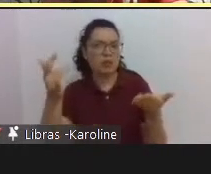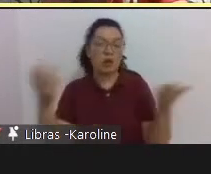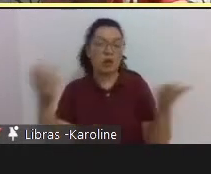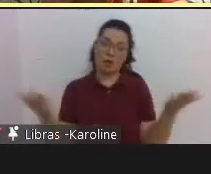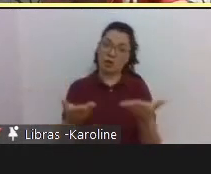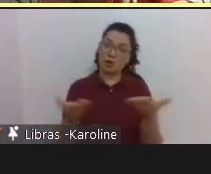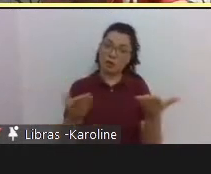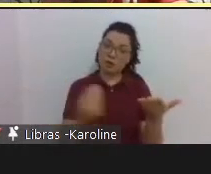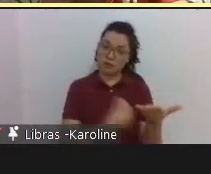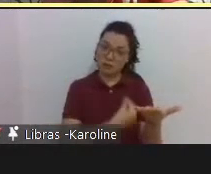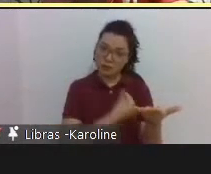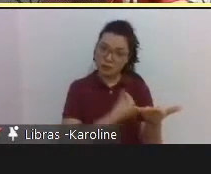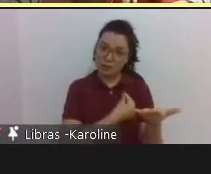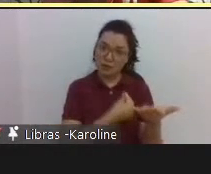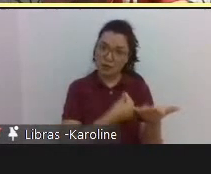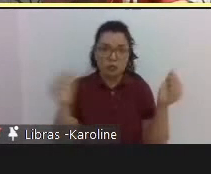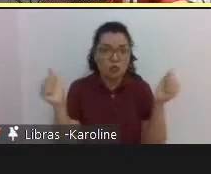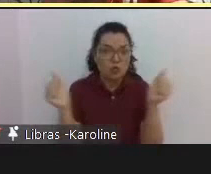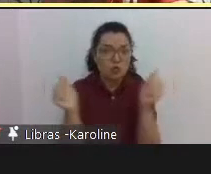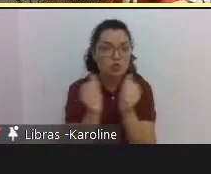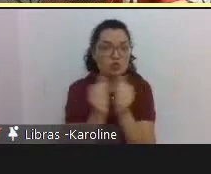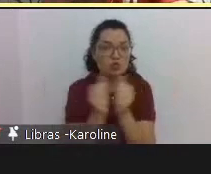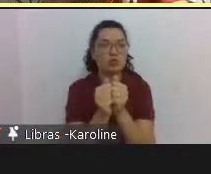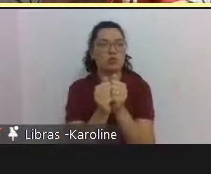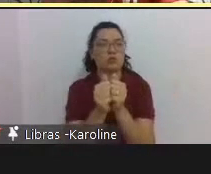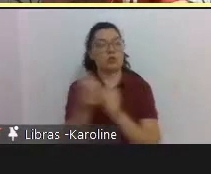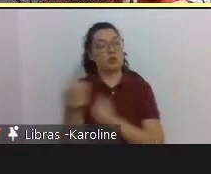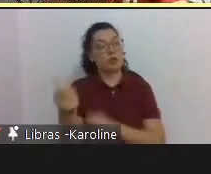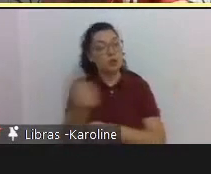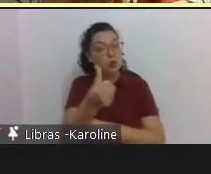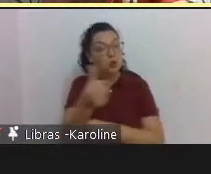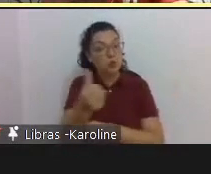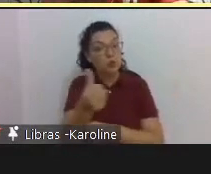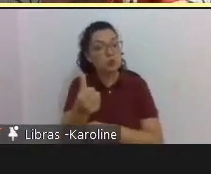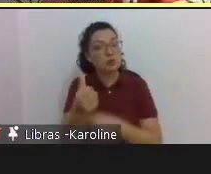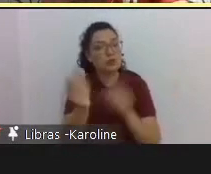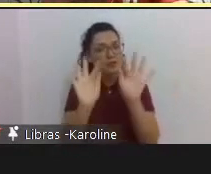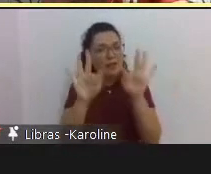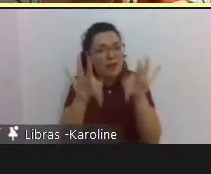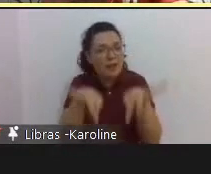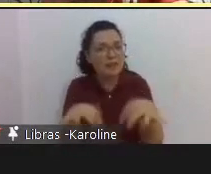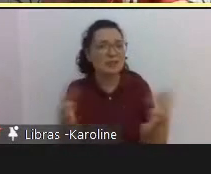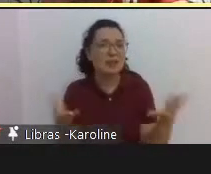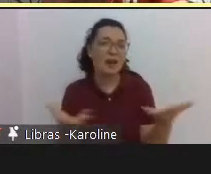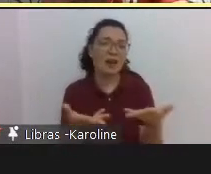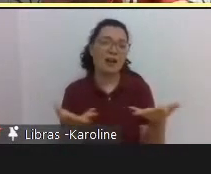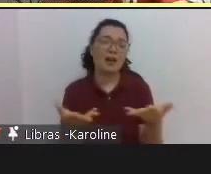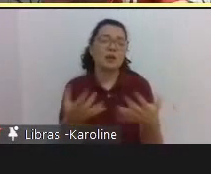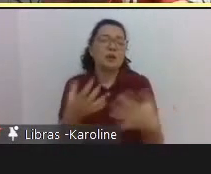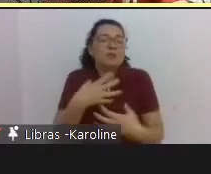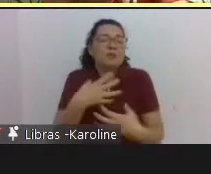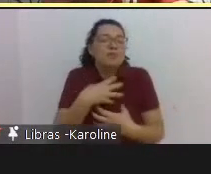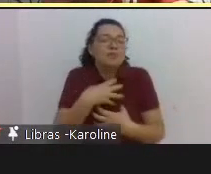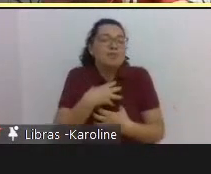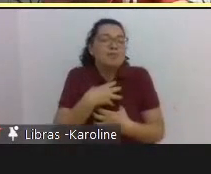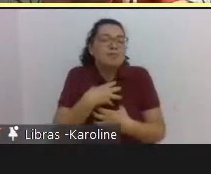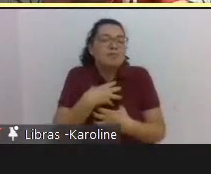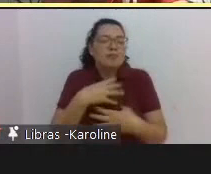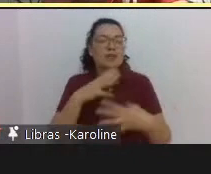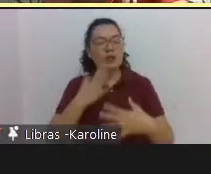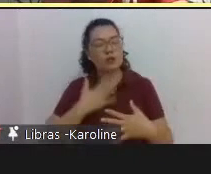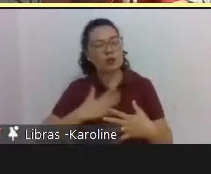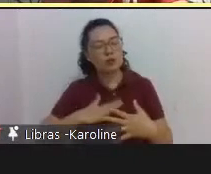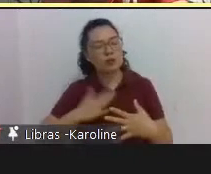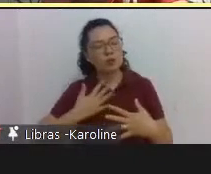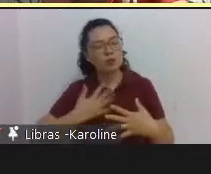no coletivo. O sexto Enam Park finaliza agora, como um afago e um sopro de esperança que ficará em nossas